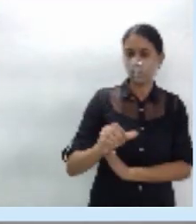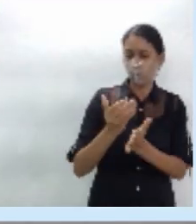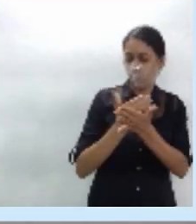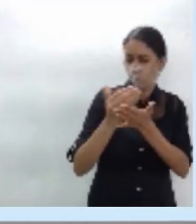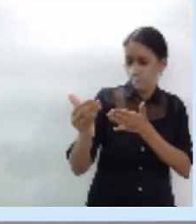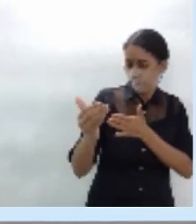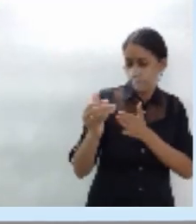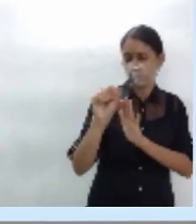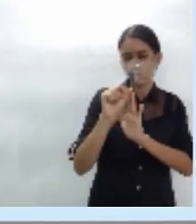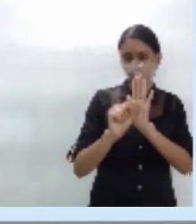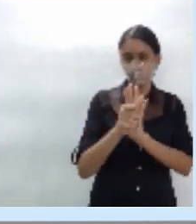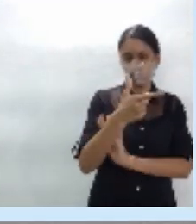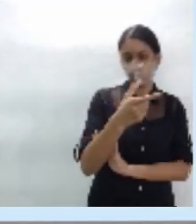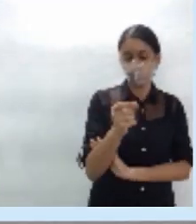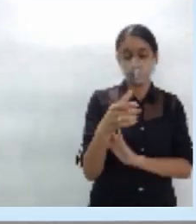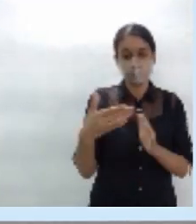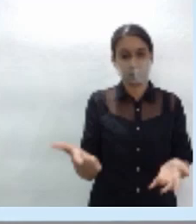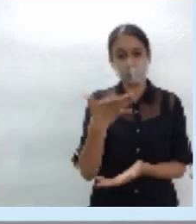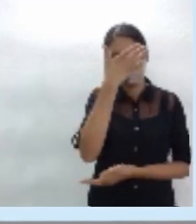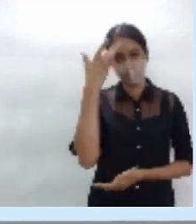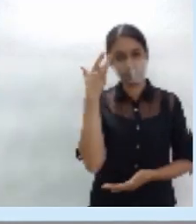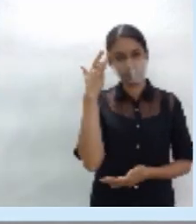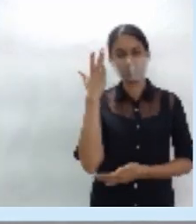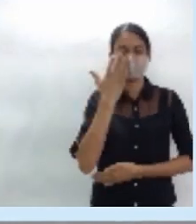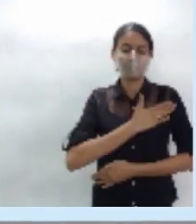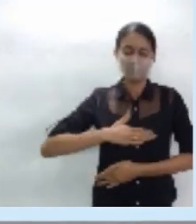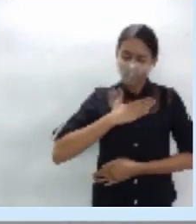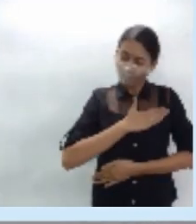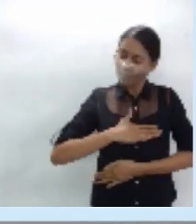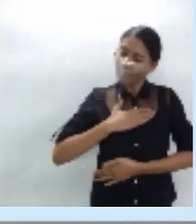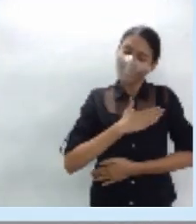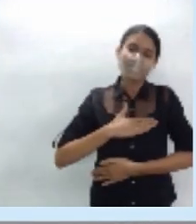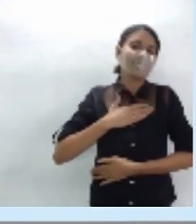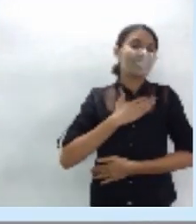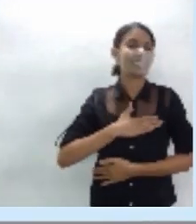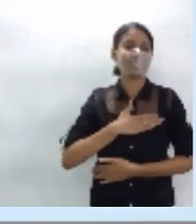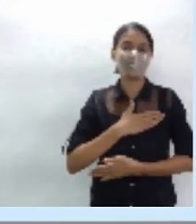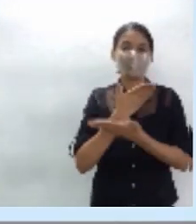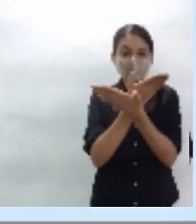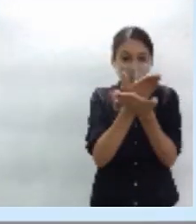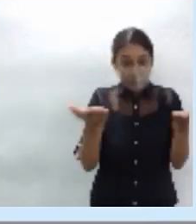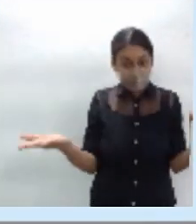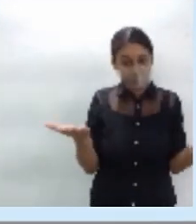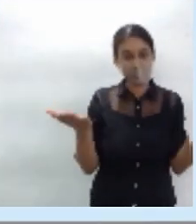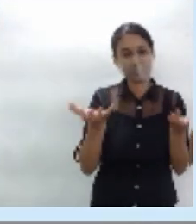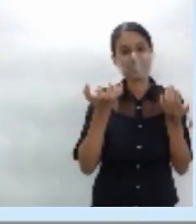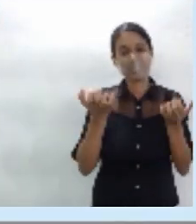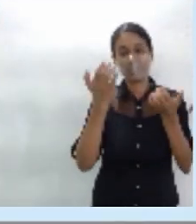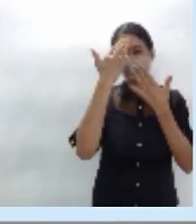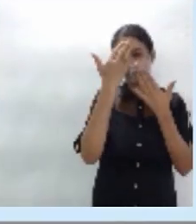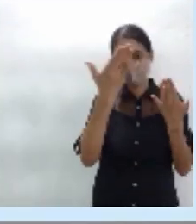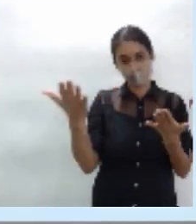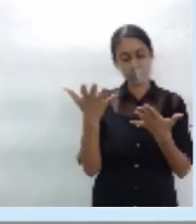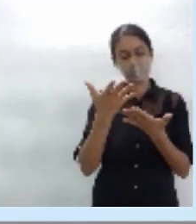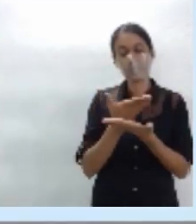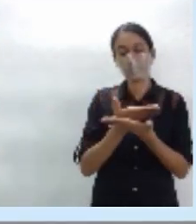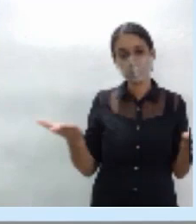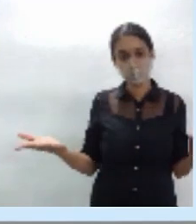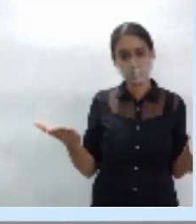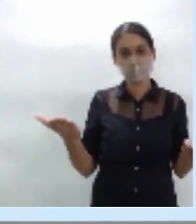do século XX. Gente, prazer enorme estar com vocês. Queria agradecer a todos que acompanharam essa